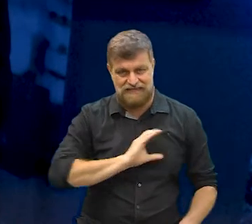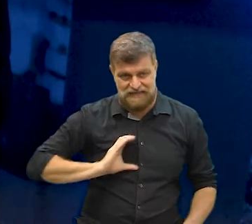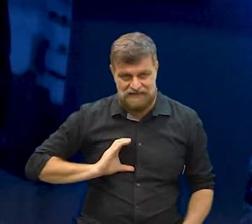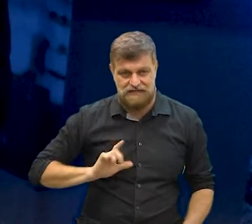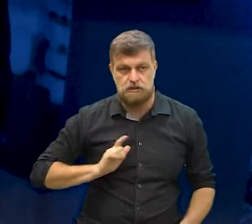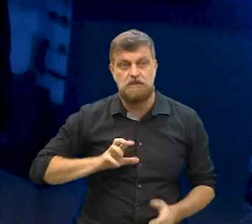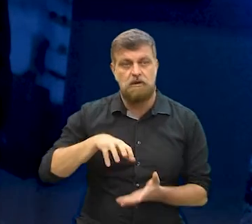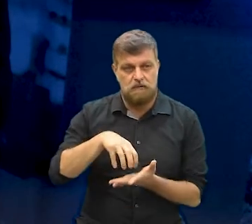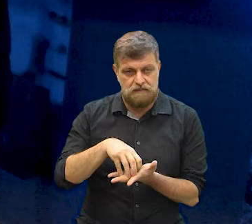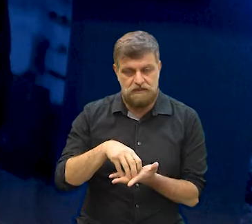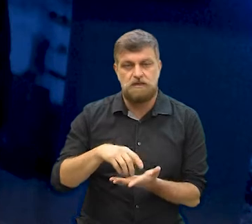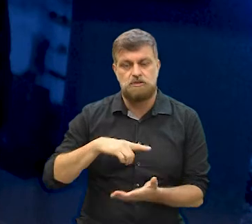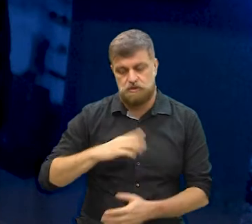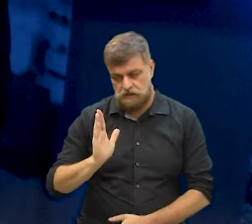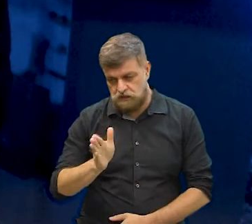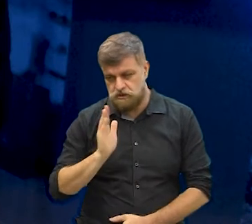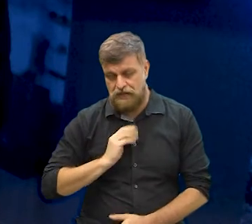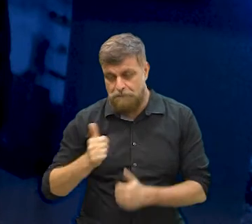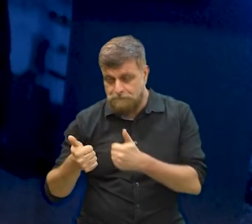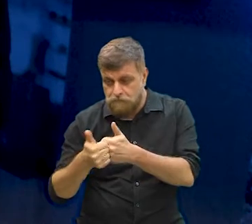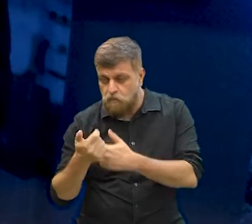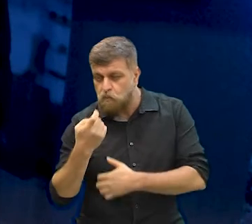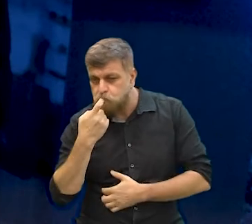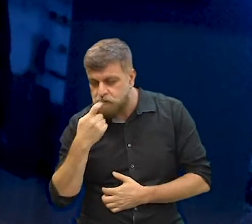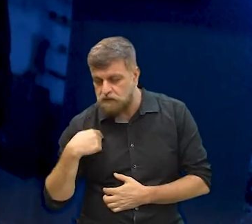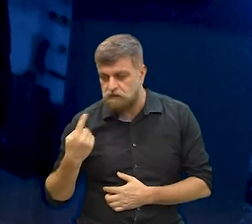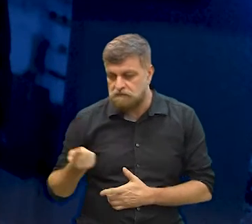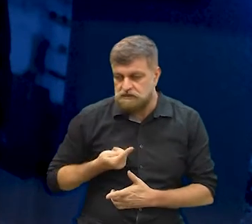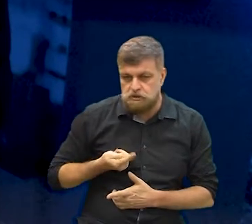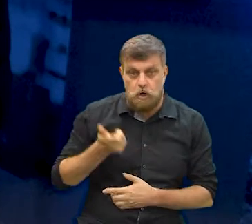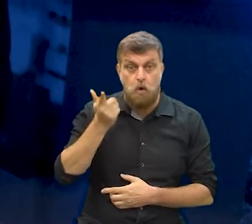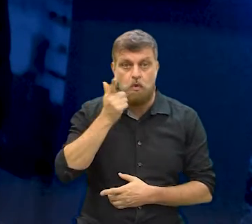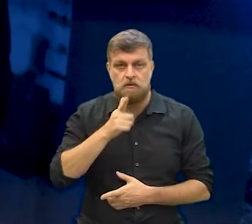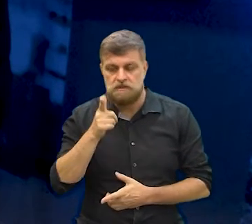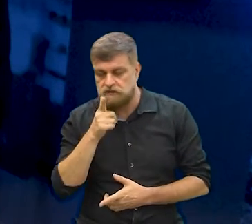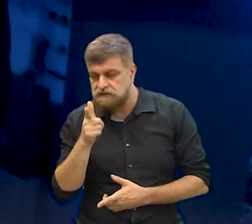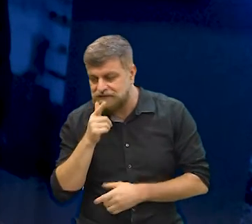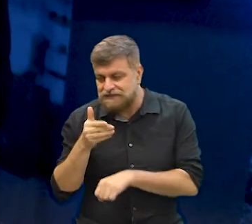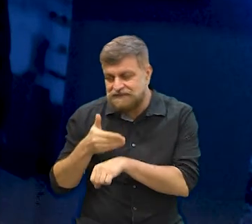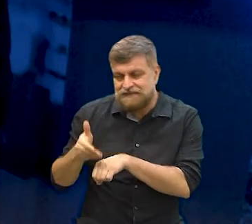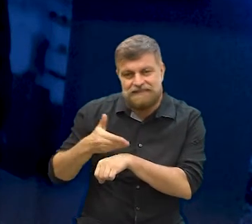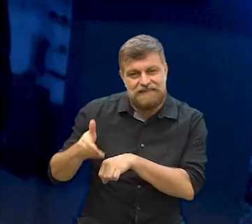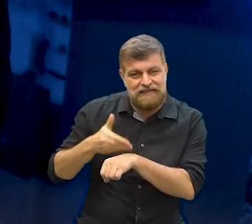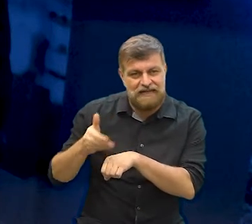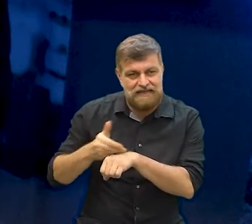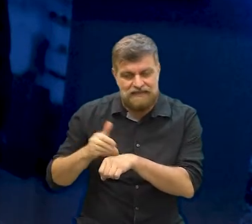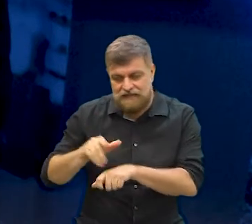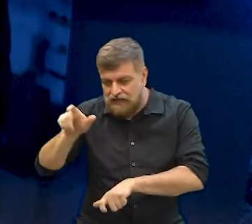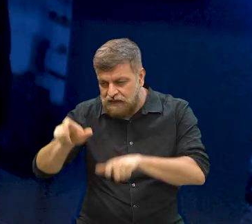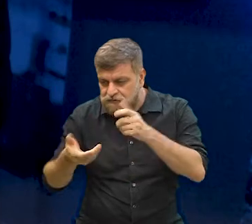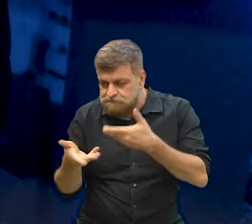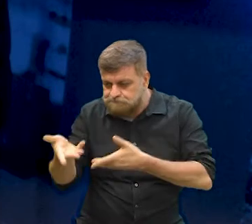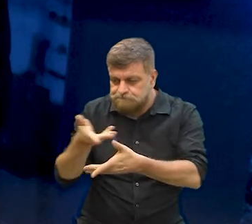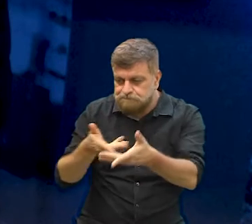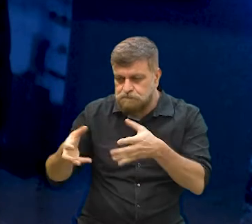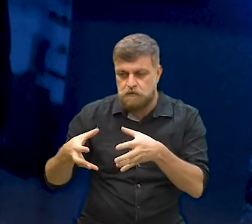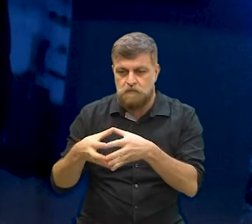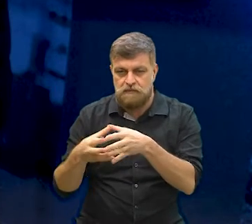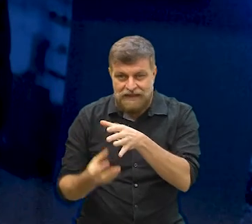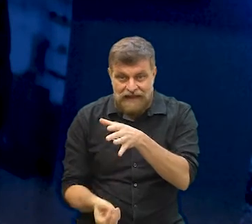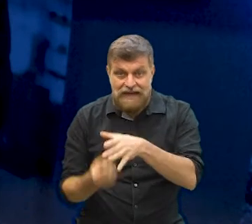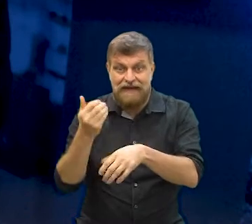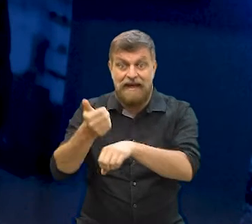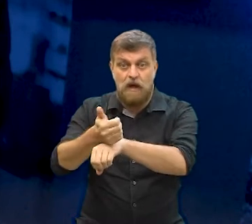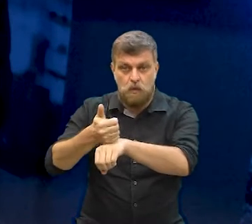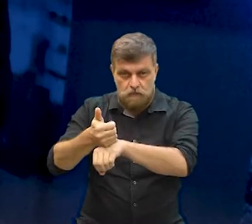tínhamos uma unidade própria também. Regiões mais próximas para conseguir dar conta de treinamento de franqueados, desenvolvimento de